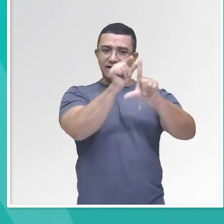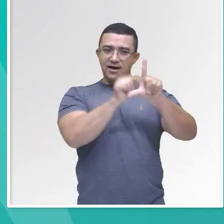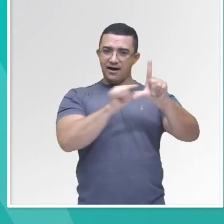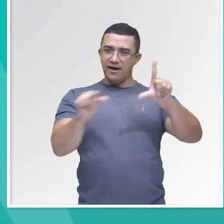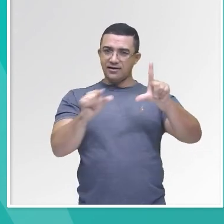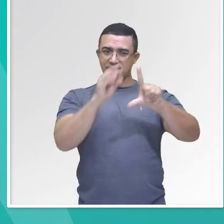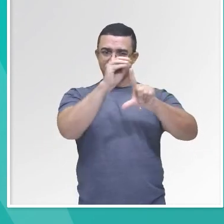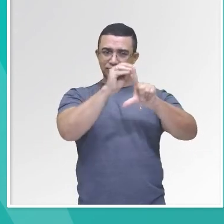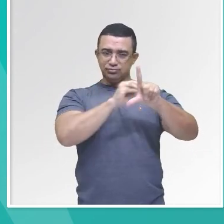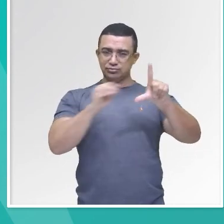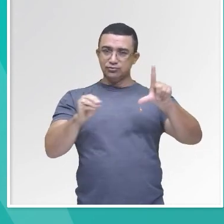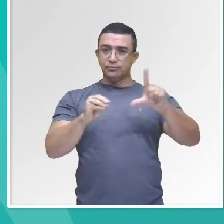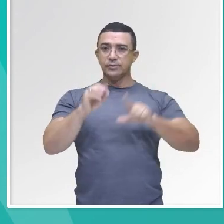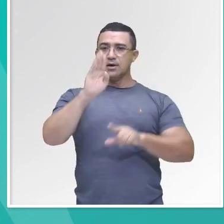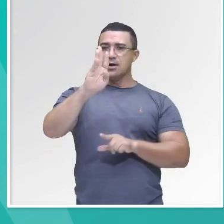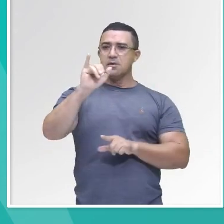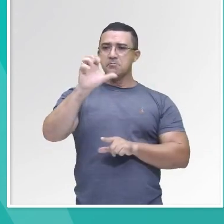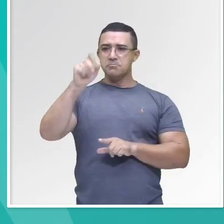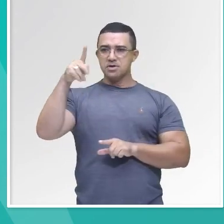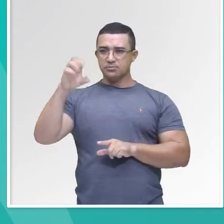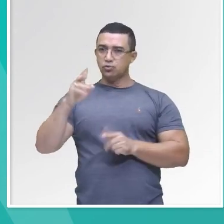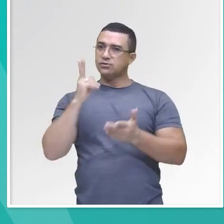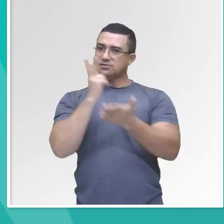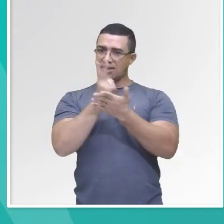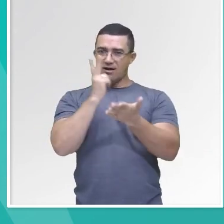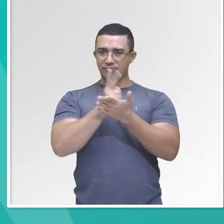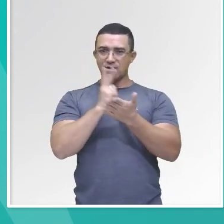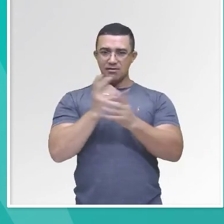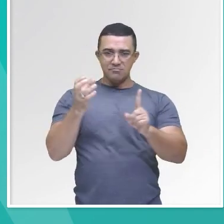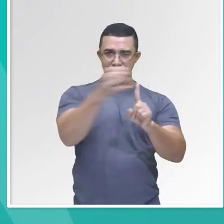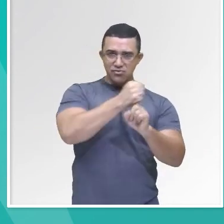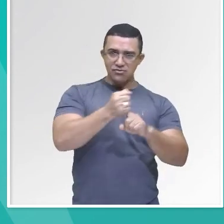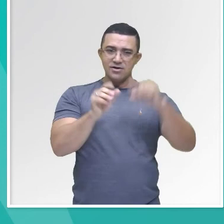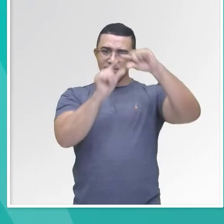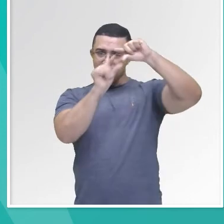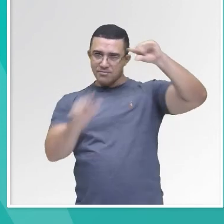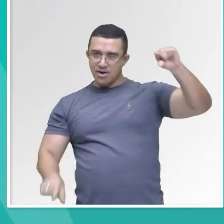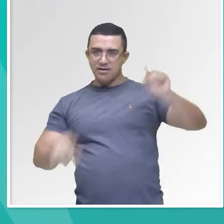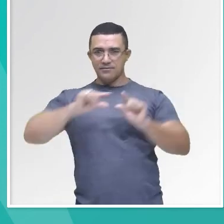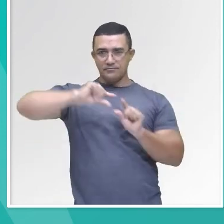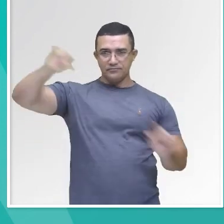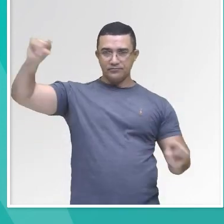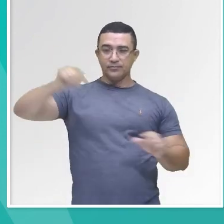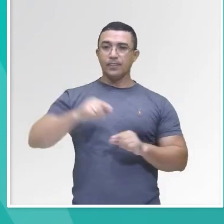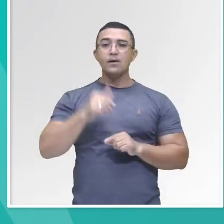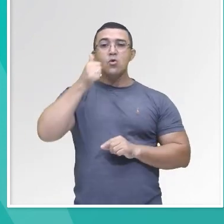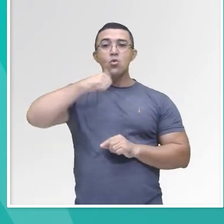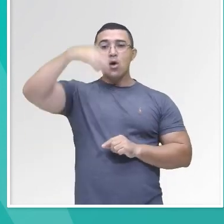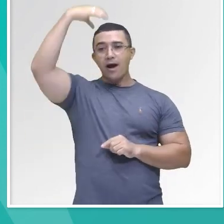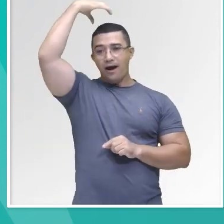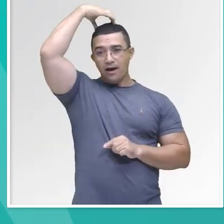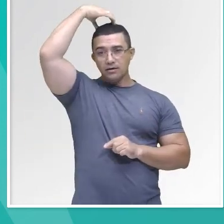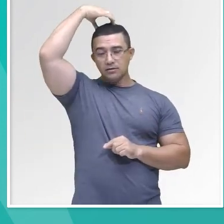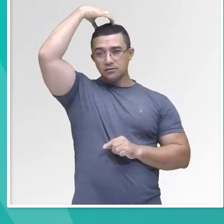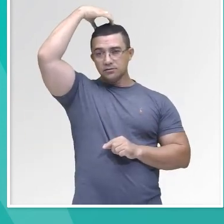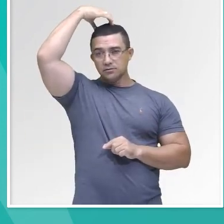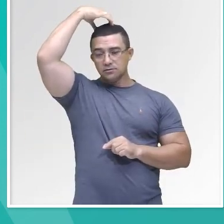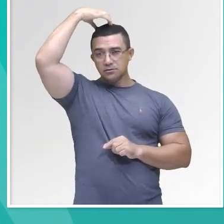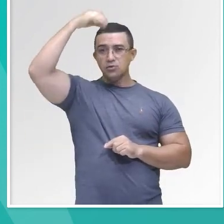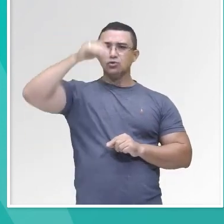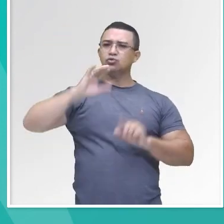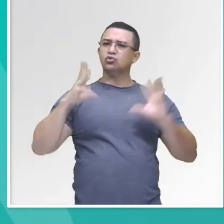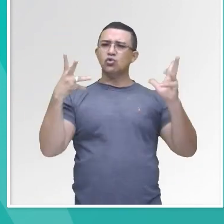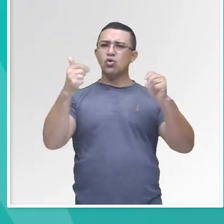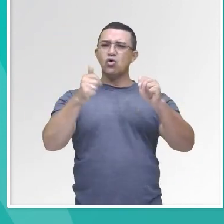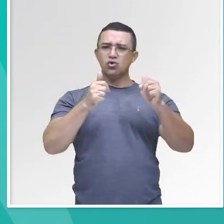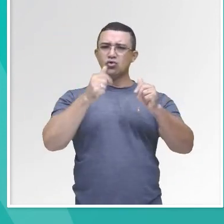L. Os bispos, sempre nas diagonais, tá bom? Rainha ou dama, em todas